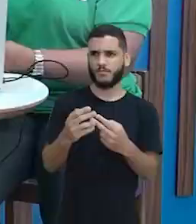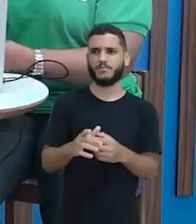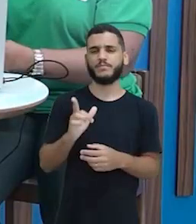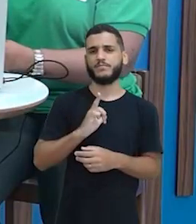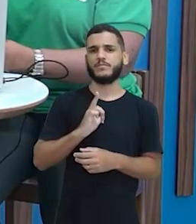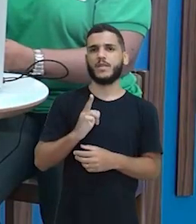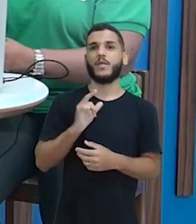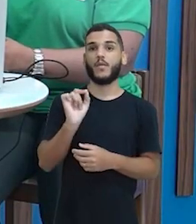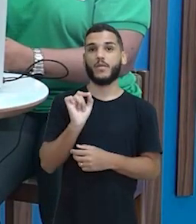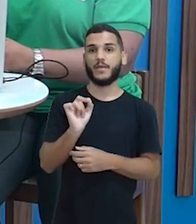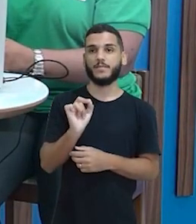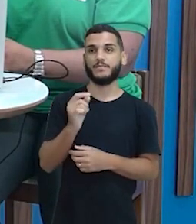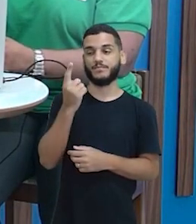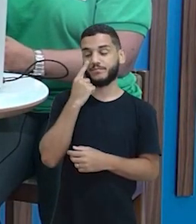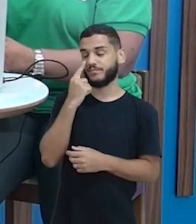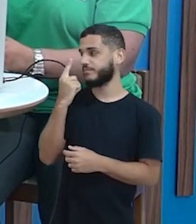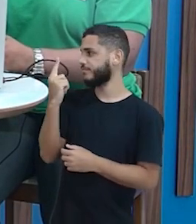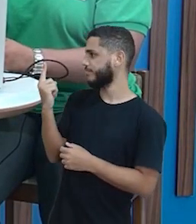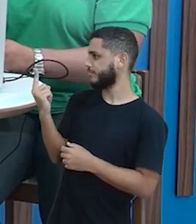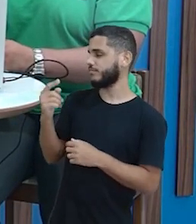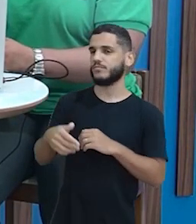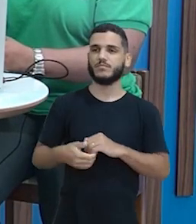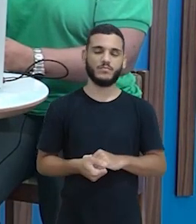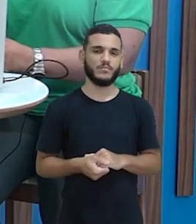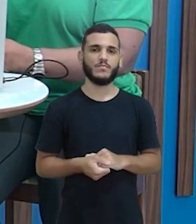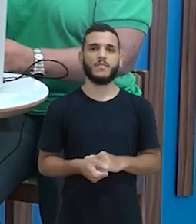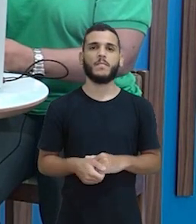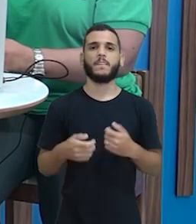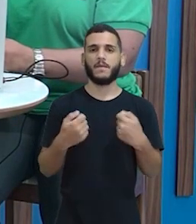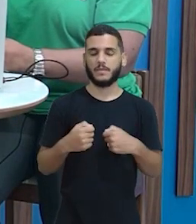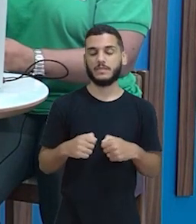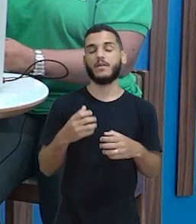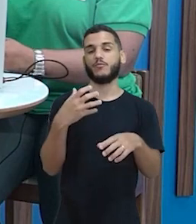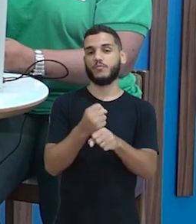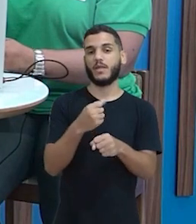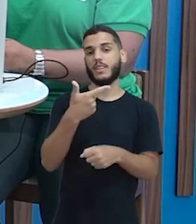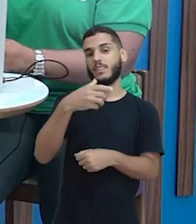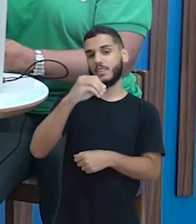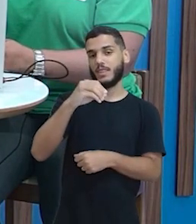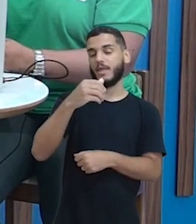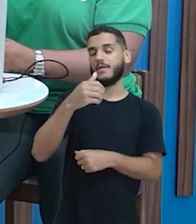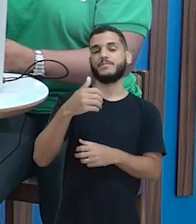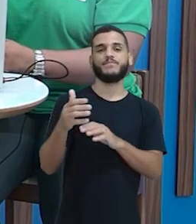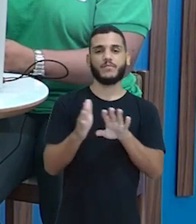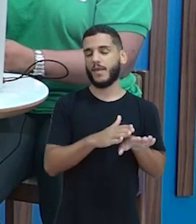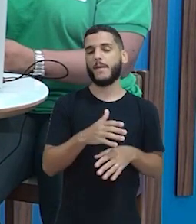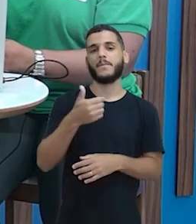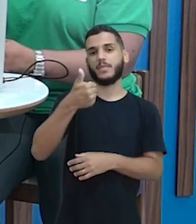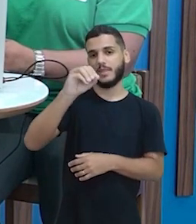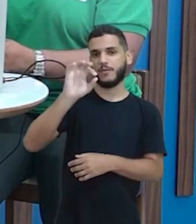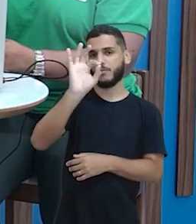explica esses alunos aqui ó 30%, ó eu vou calcular primeiro 10% gente ó 10% é só cortar um zero